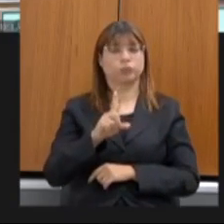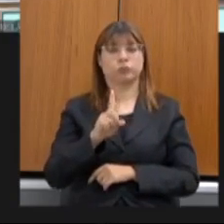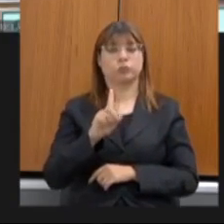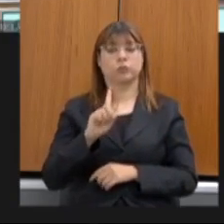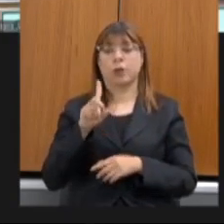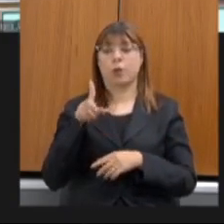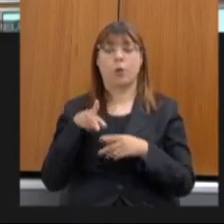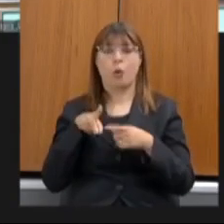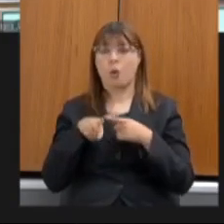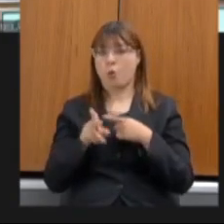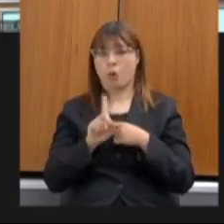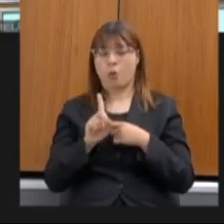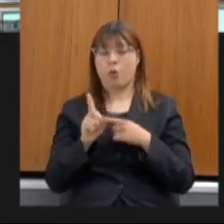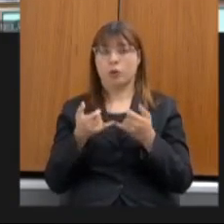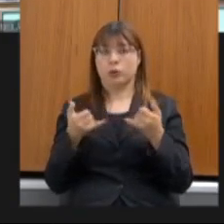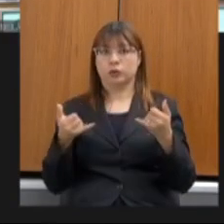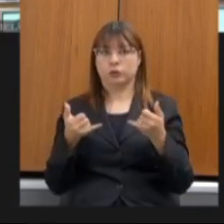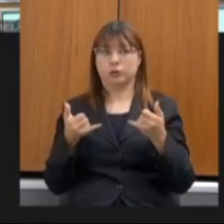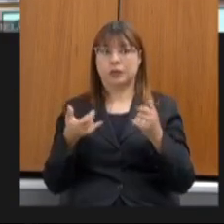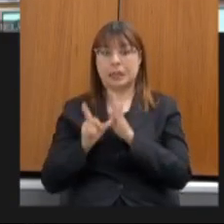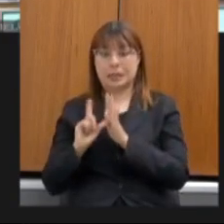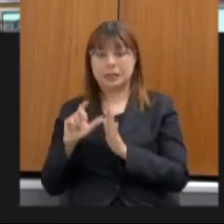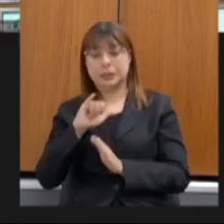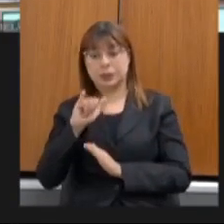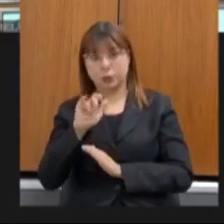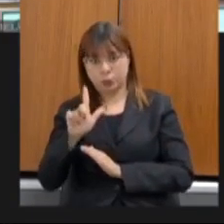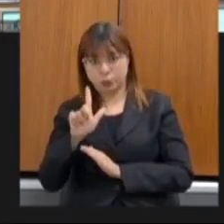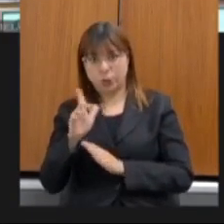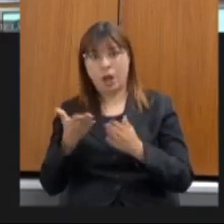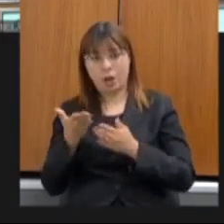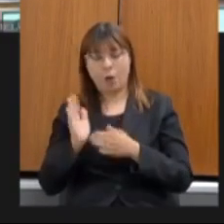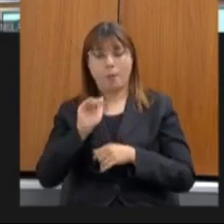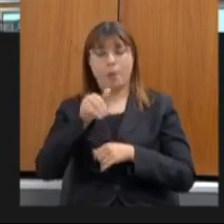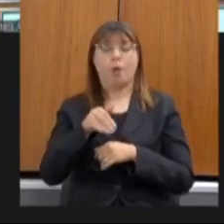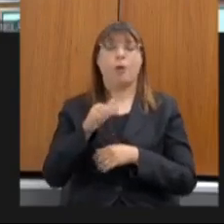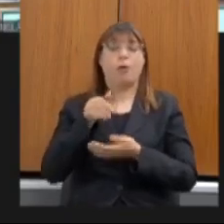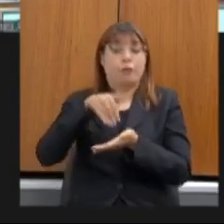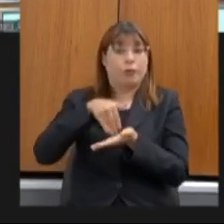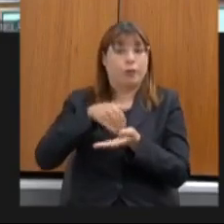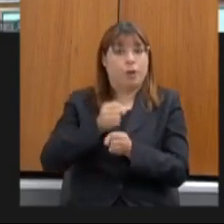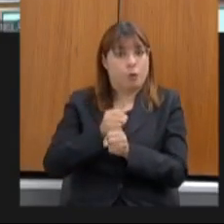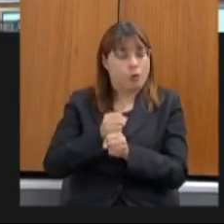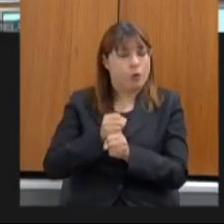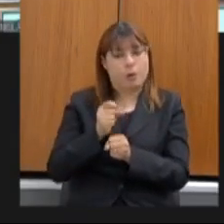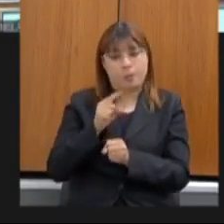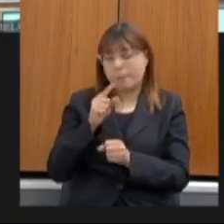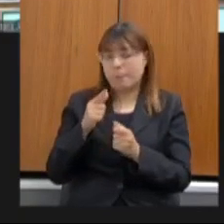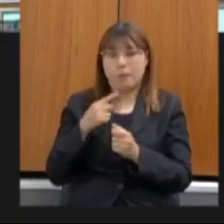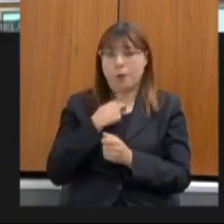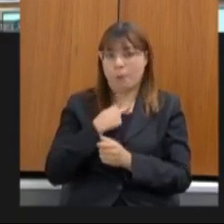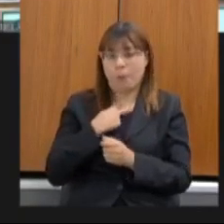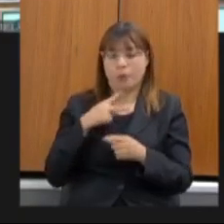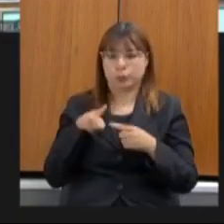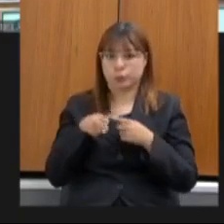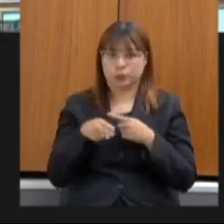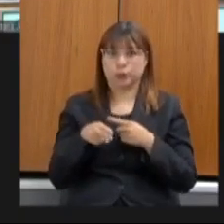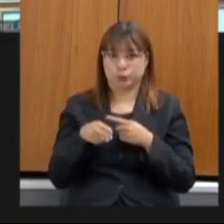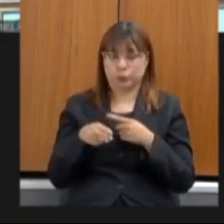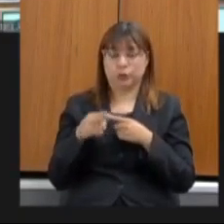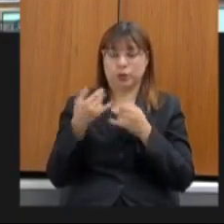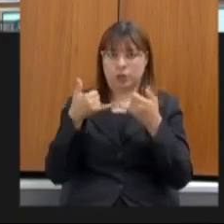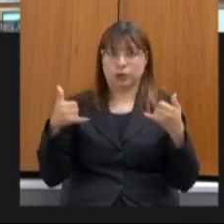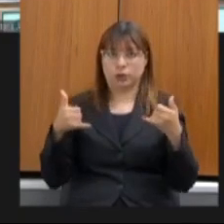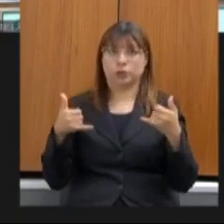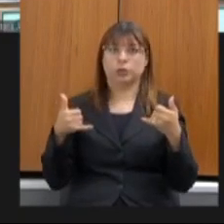ela até Julho e agora foi medida até o final do ano viabilização de parcelamentos especiais em até 6 vezes sem juros do débito